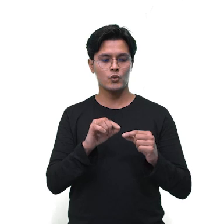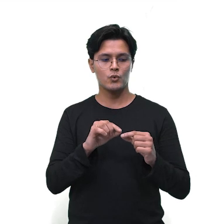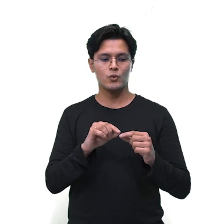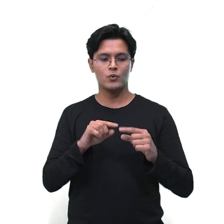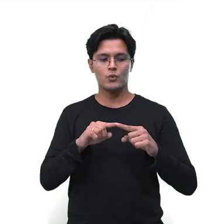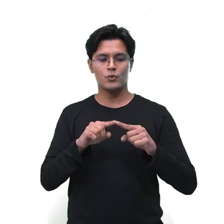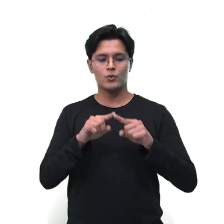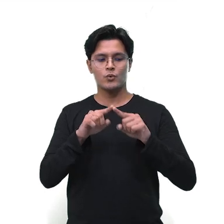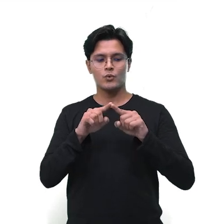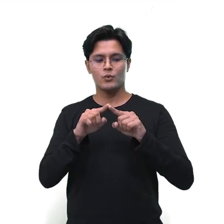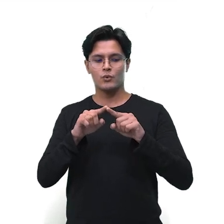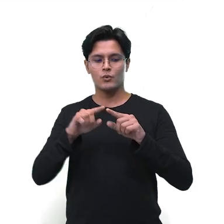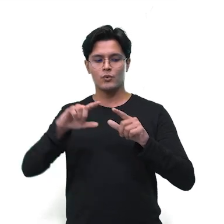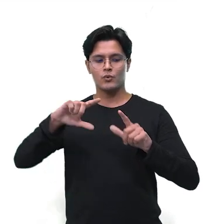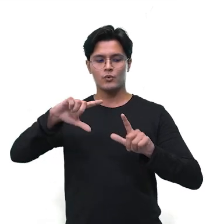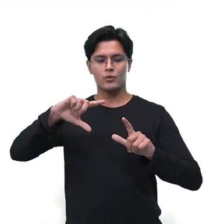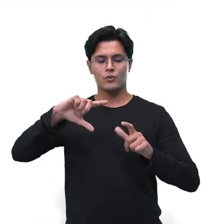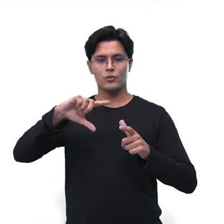conhece como dado.